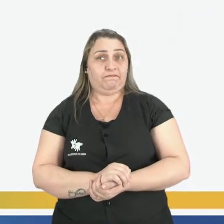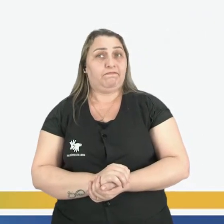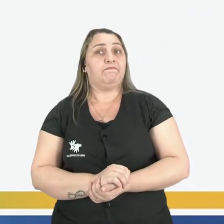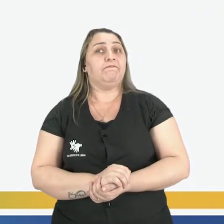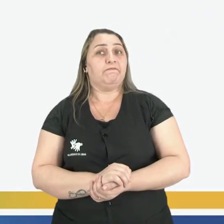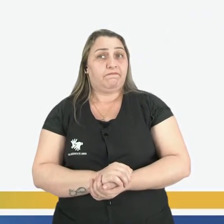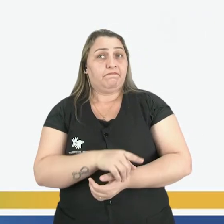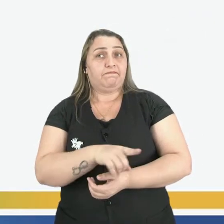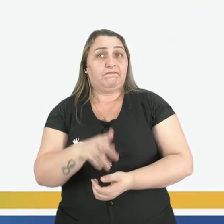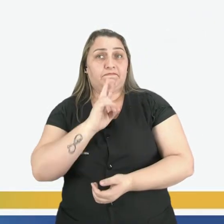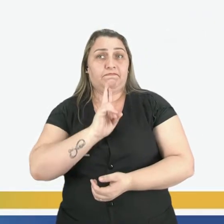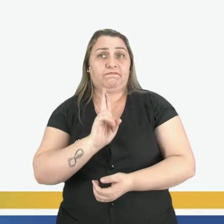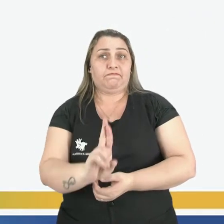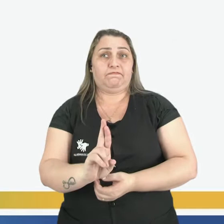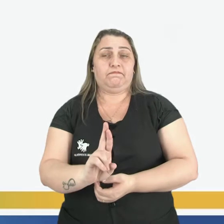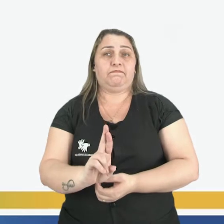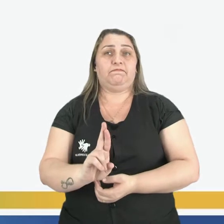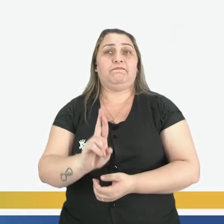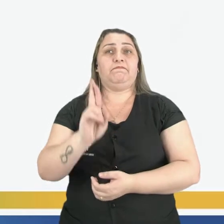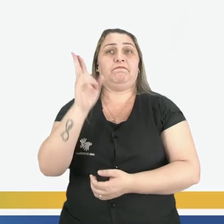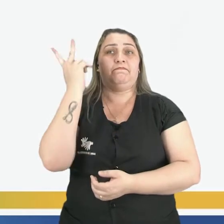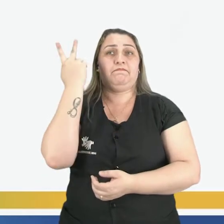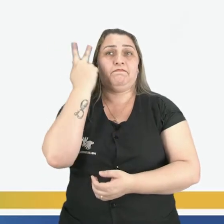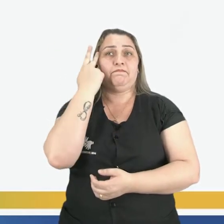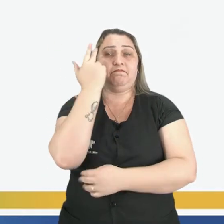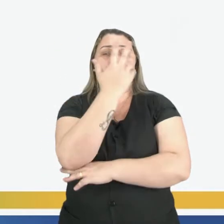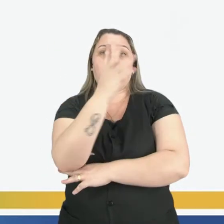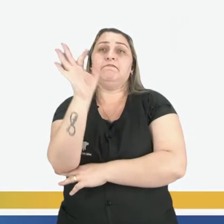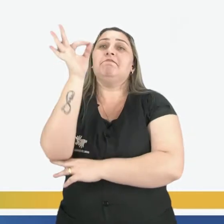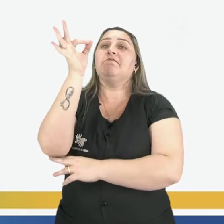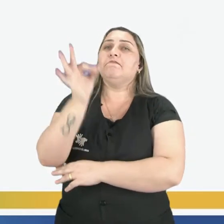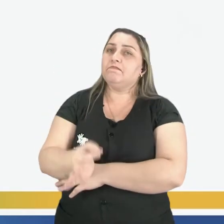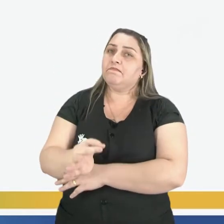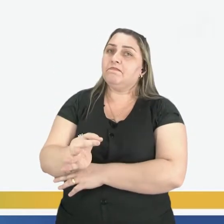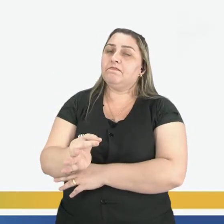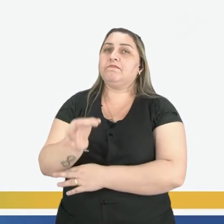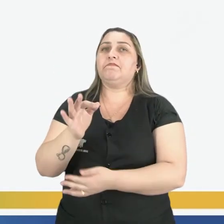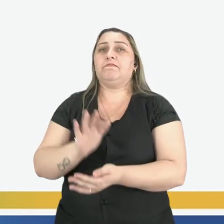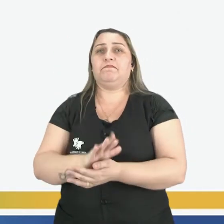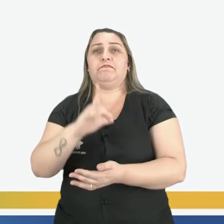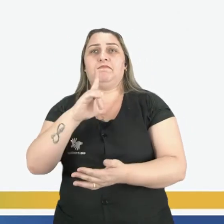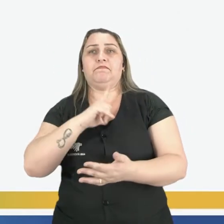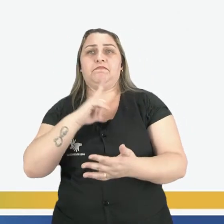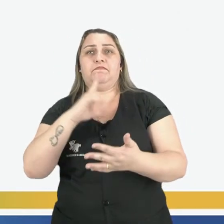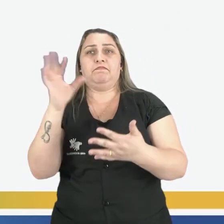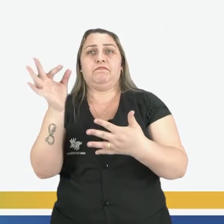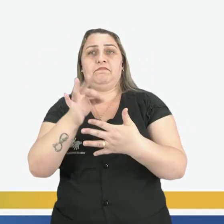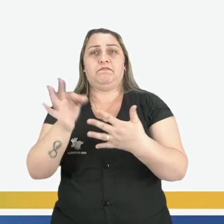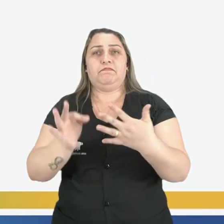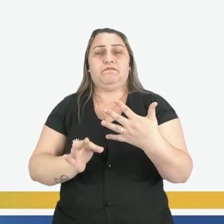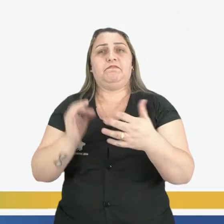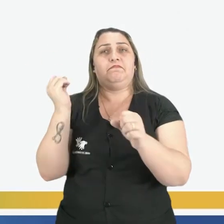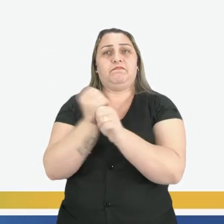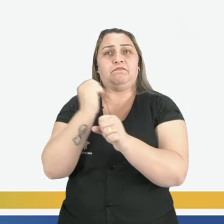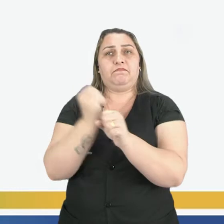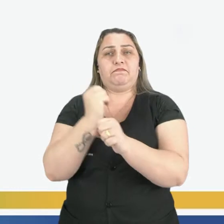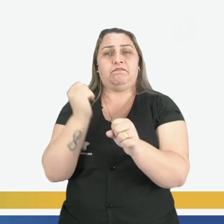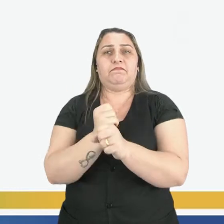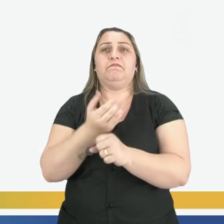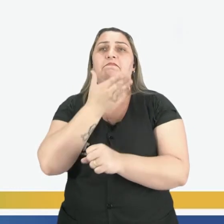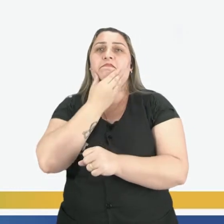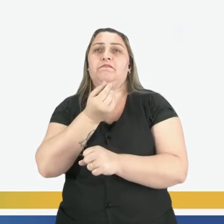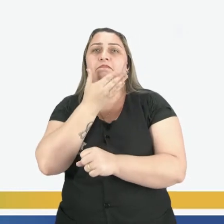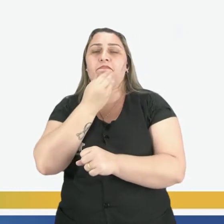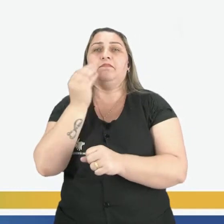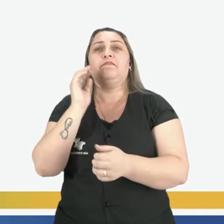Muito bem, se você respondeu que é uma paisagem modificada, você acertou. Tem elementos aí que foram construídos